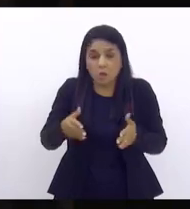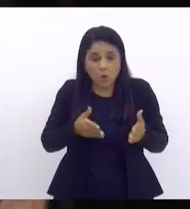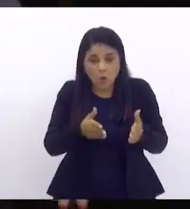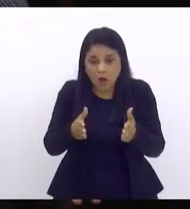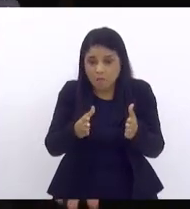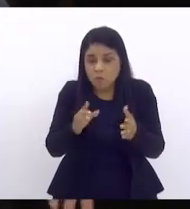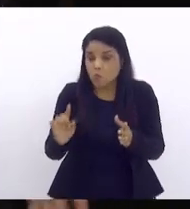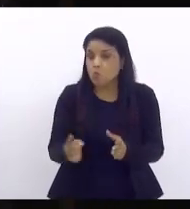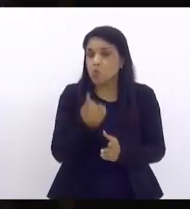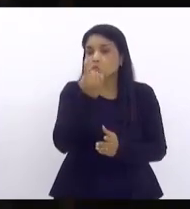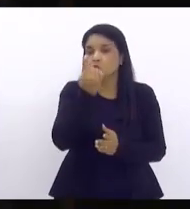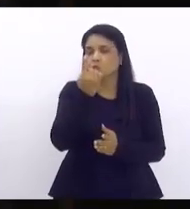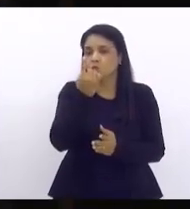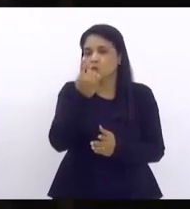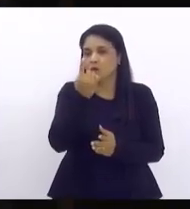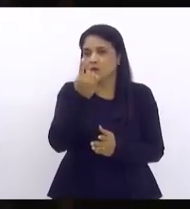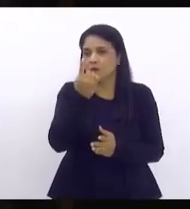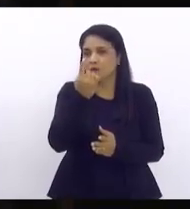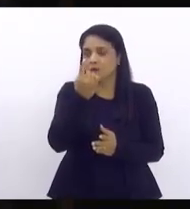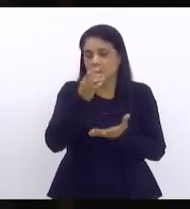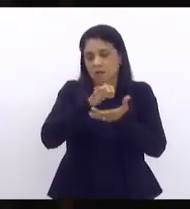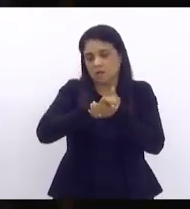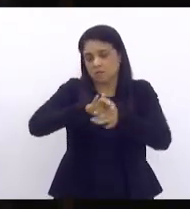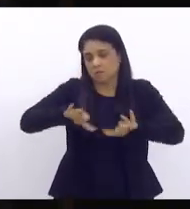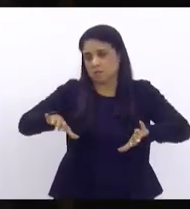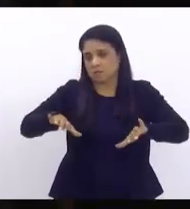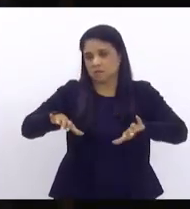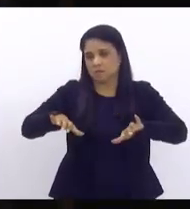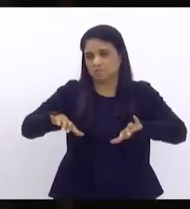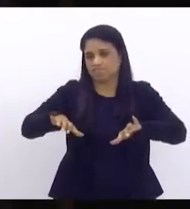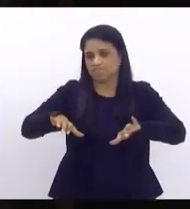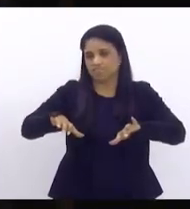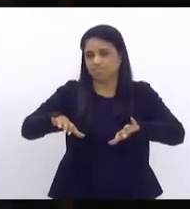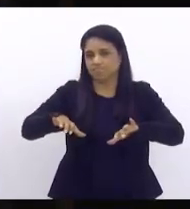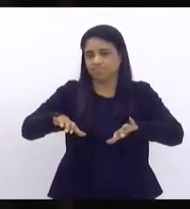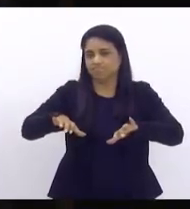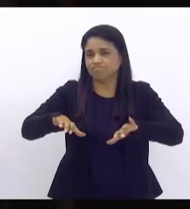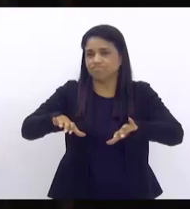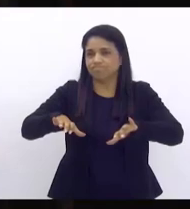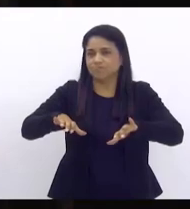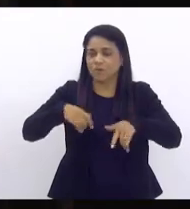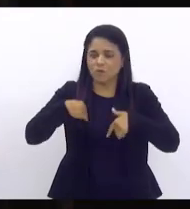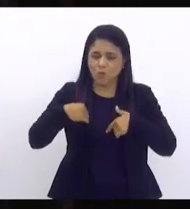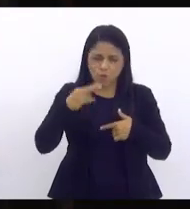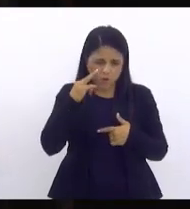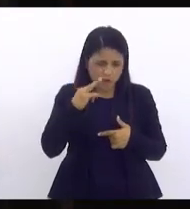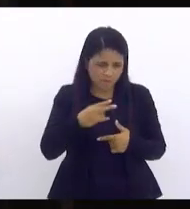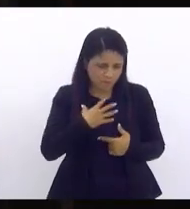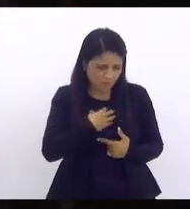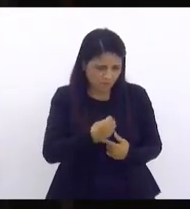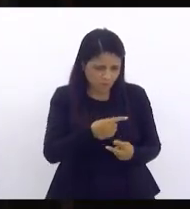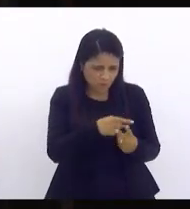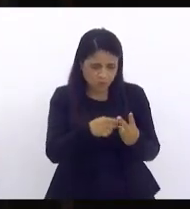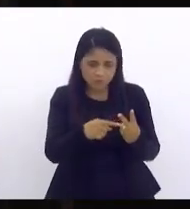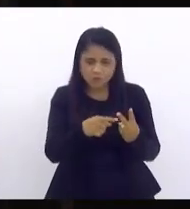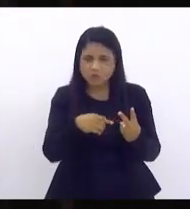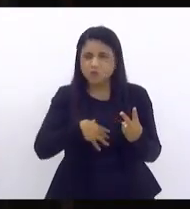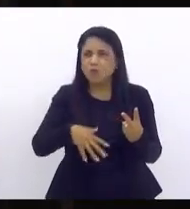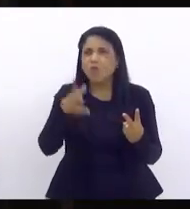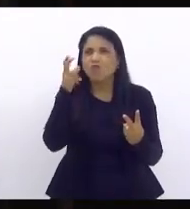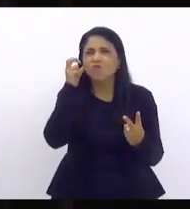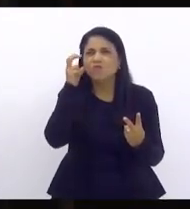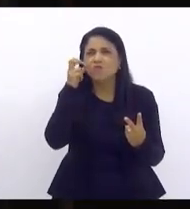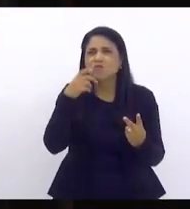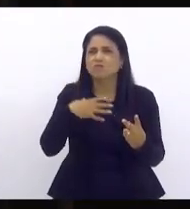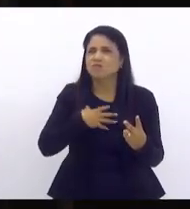caminho, é a nossa separação, vamos nos separar. E eu olhava para os meus filhos ouviam aquilo,